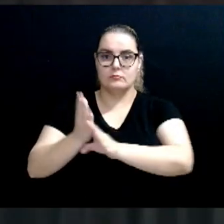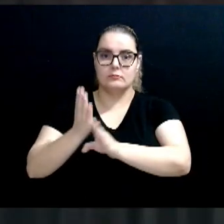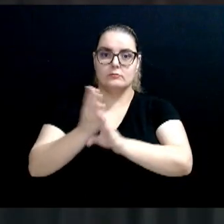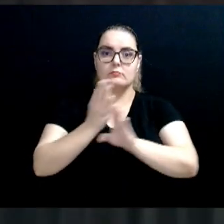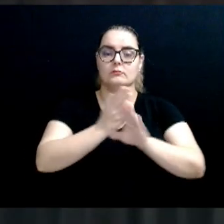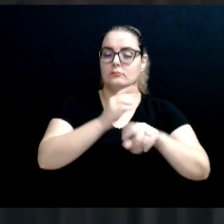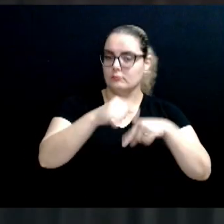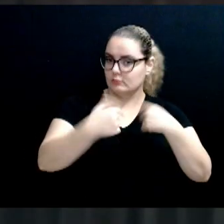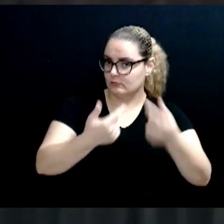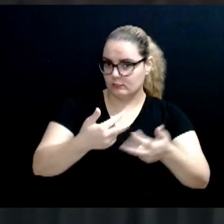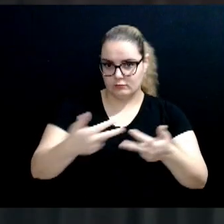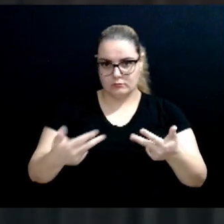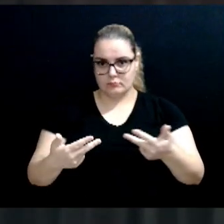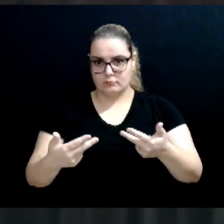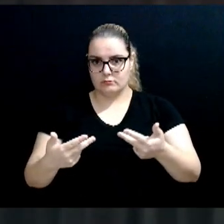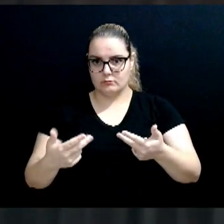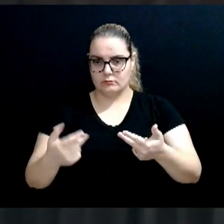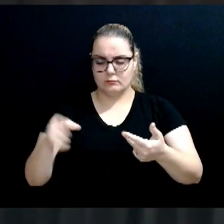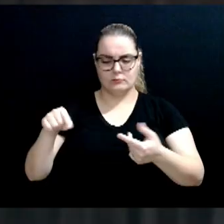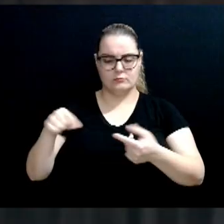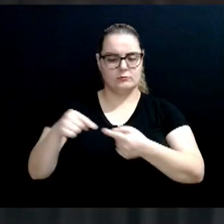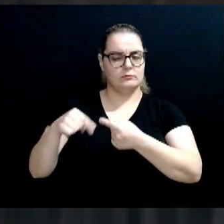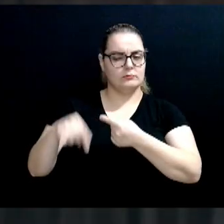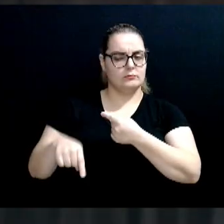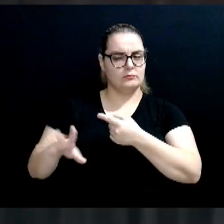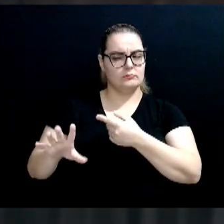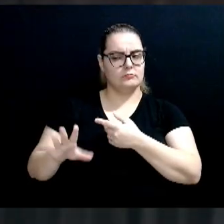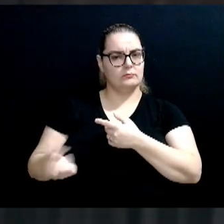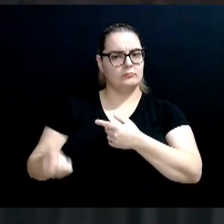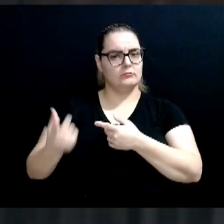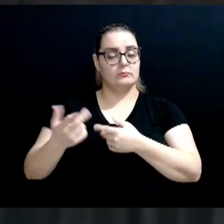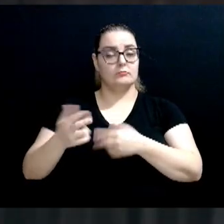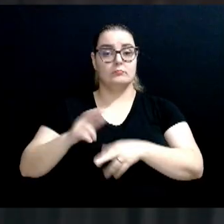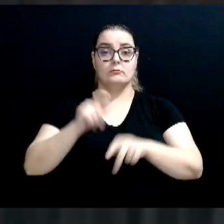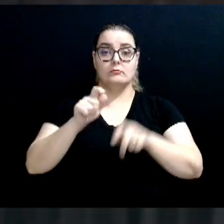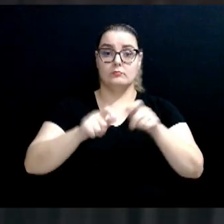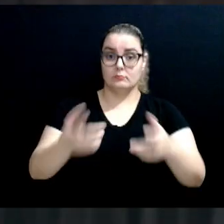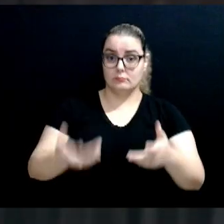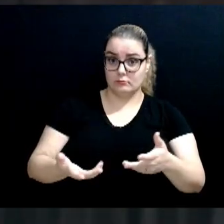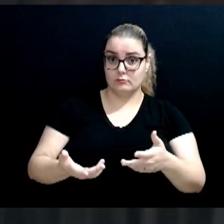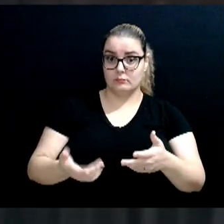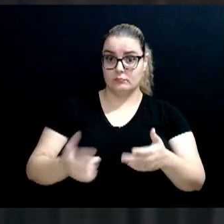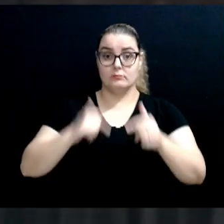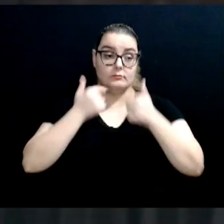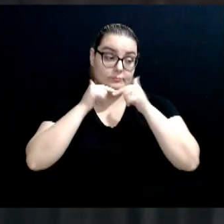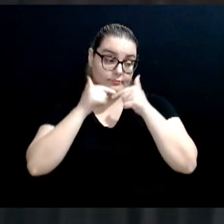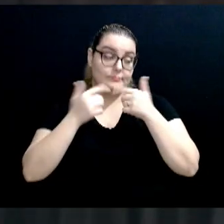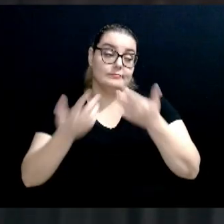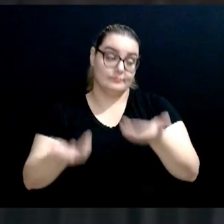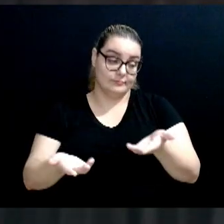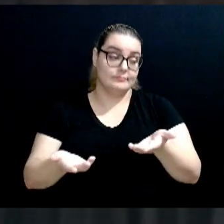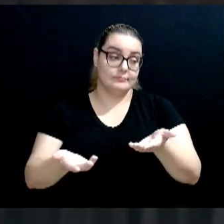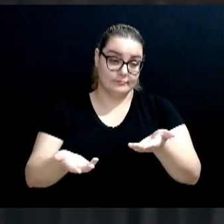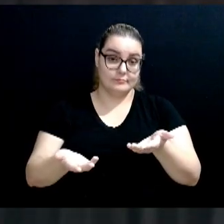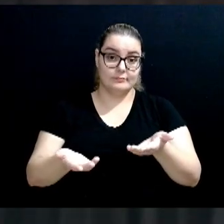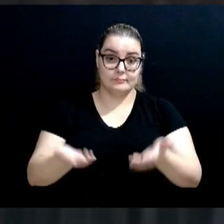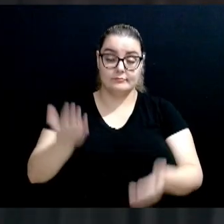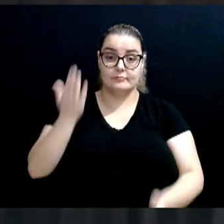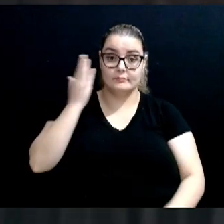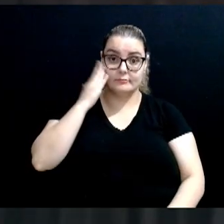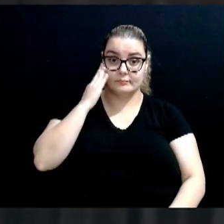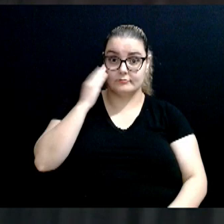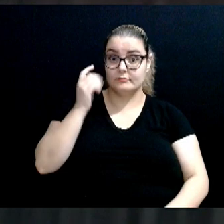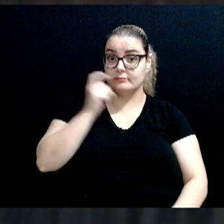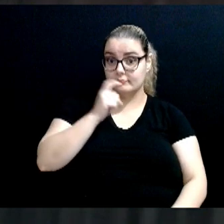peraí, não está tão coerente. Muitas pessoas começam a rir, né? Mas entender que a mentira, ela é